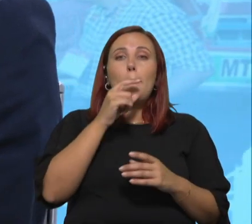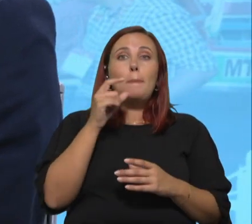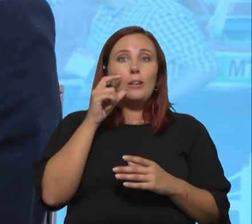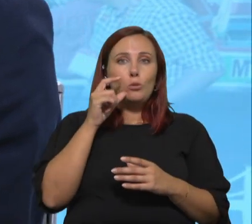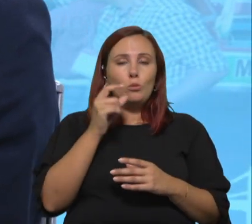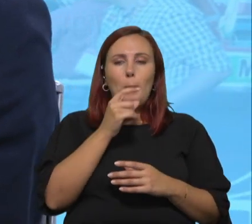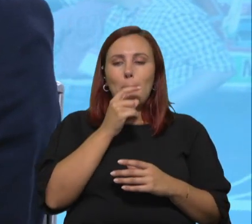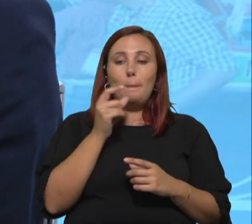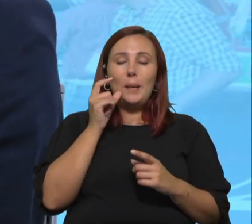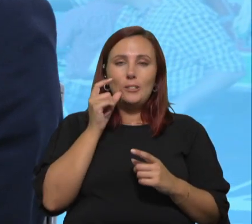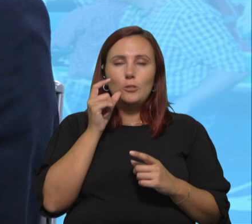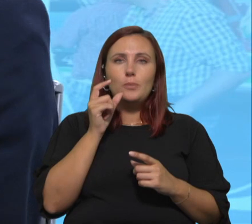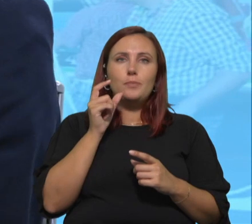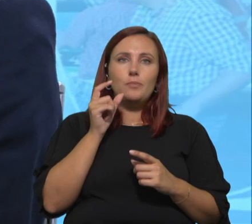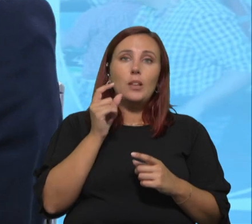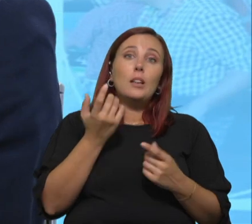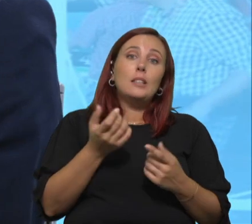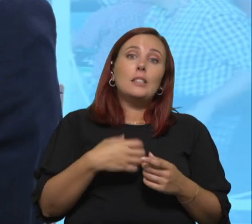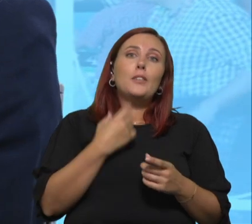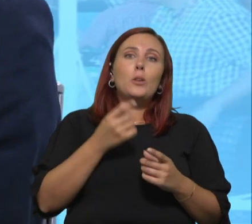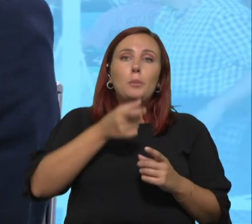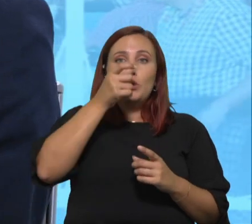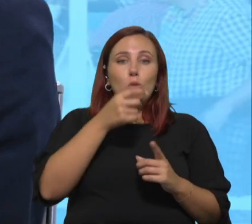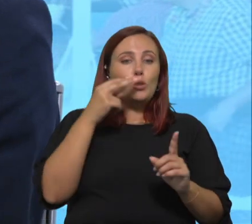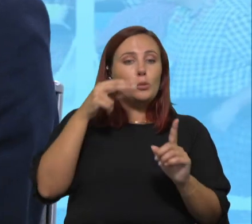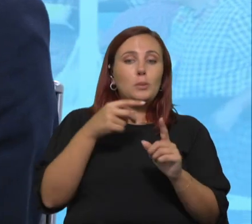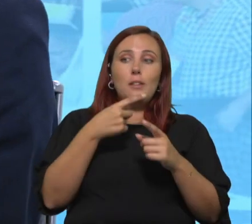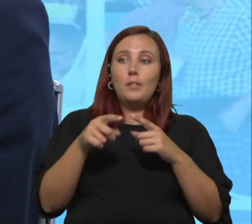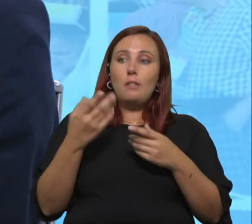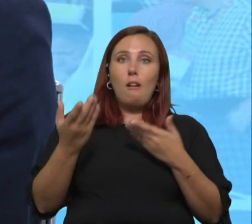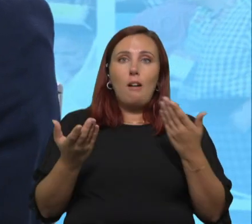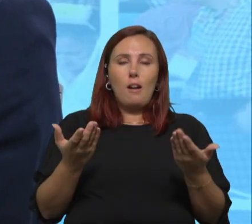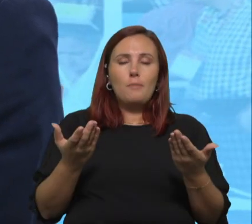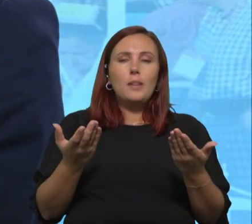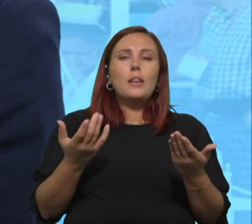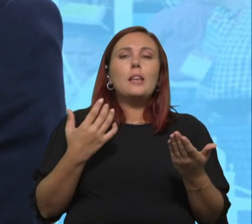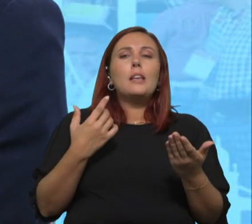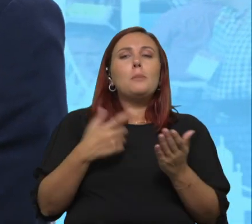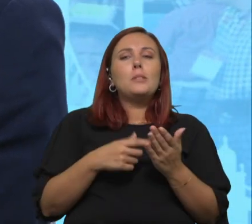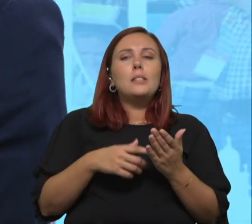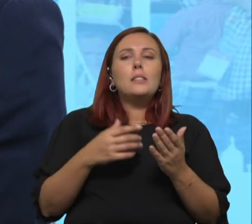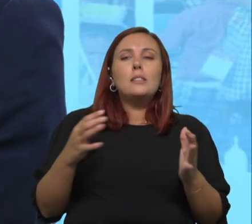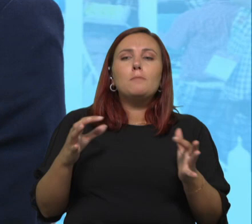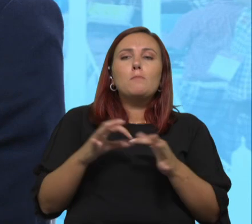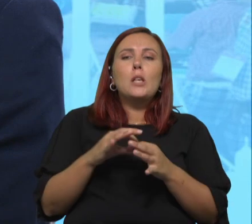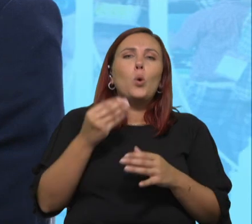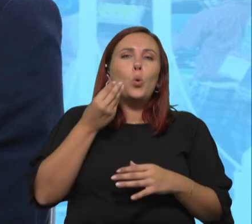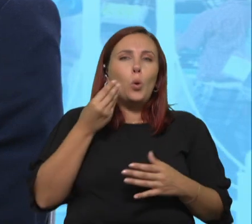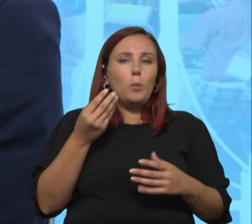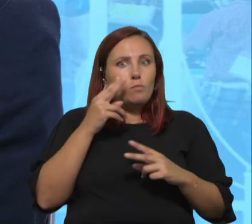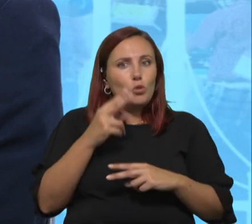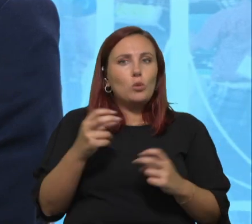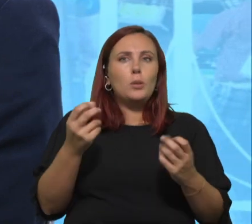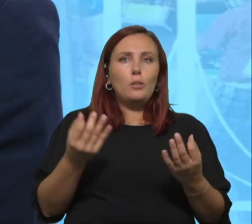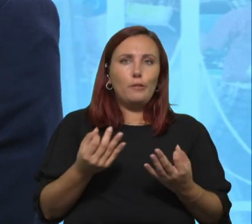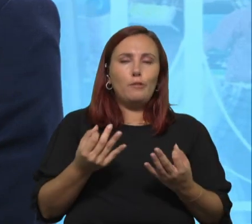pacto, temos pessoas com visões diferentes, onde precisamos de encontrar um momento de aliança. E, portanto, não é os alunos agora ditarem